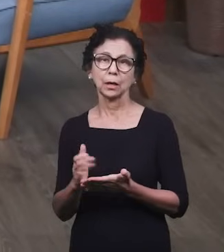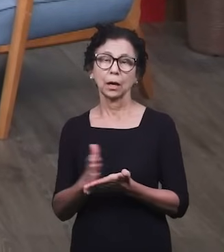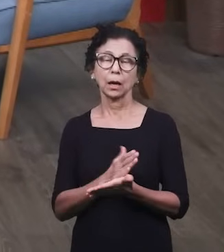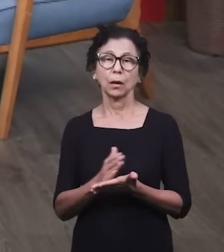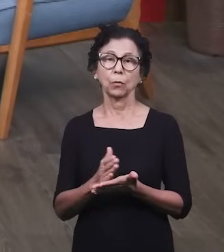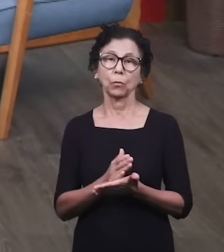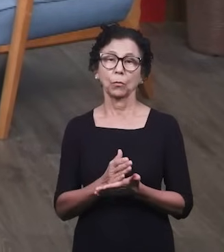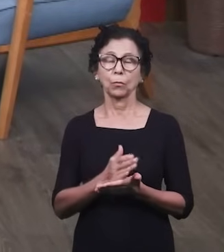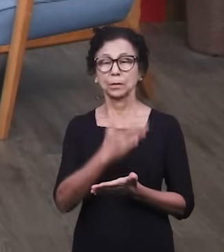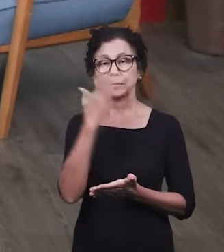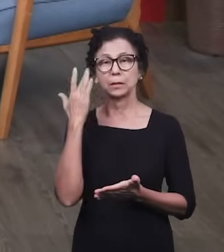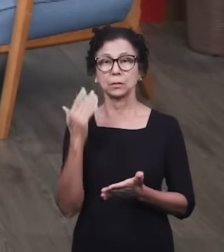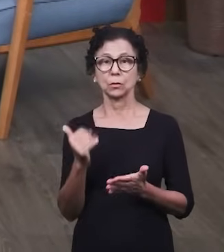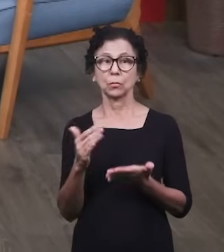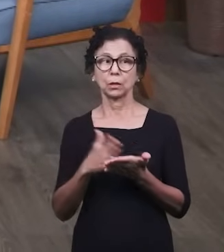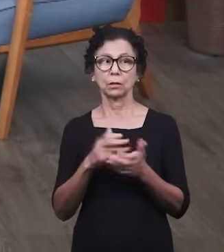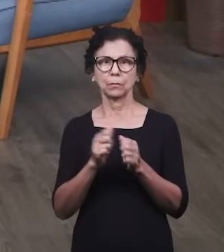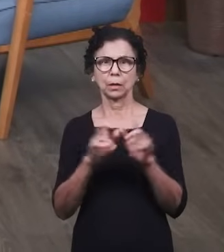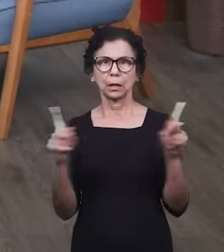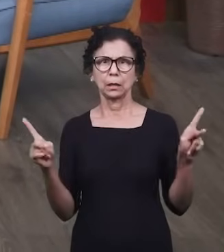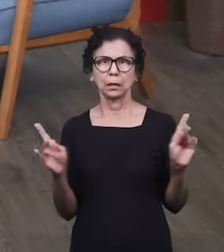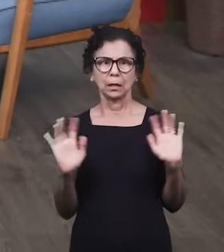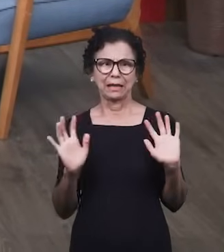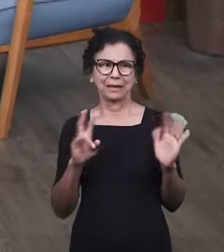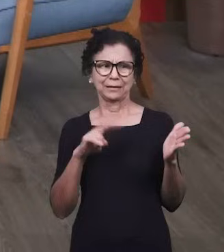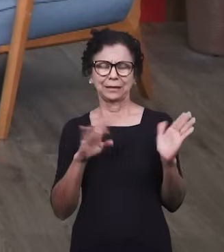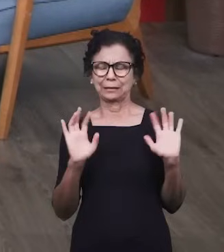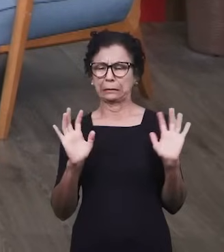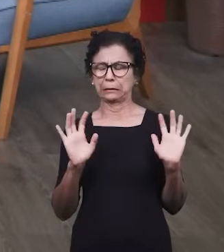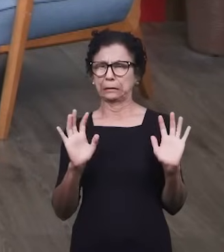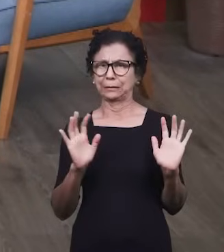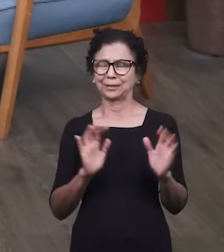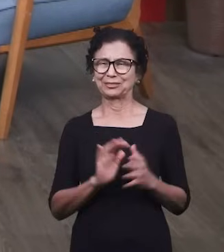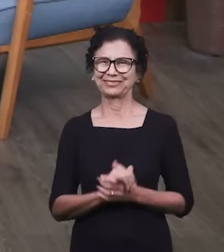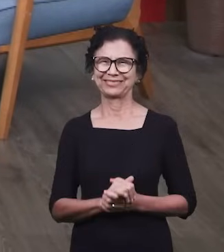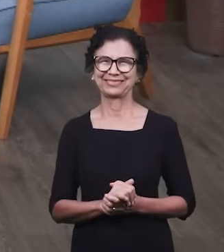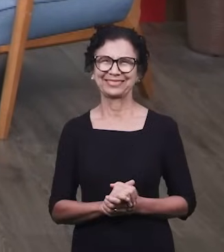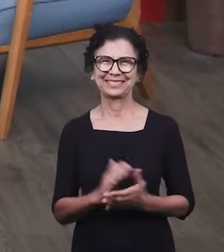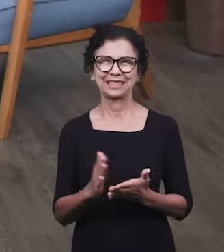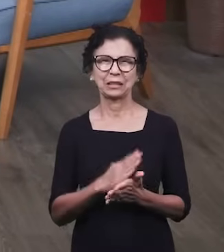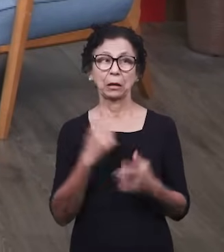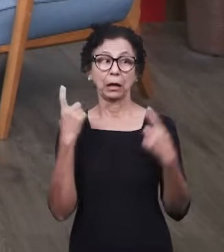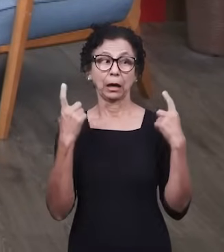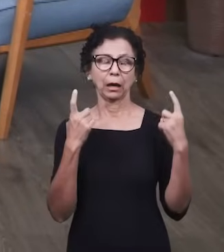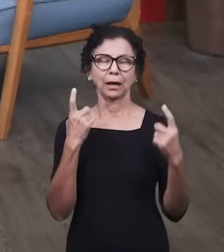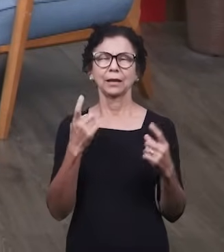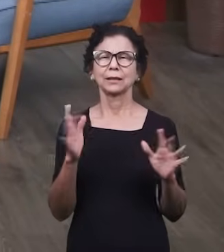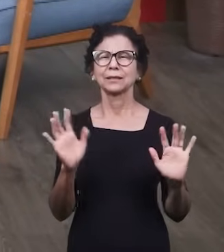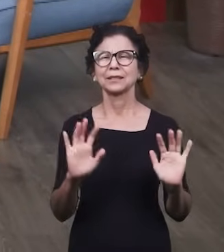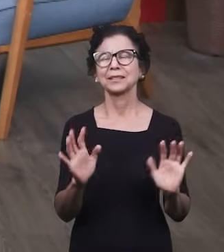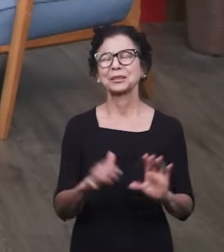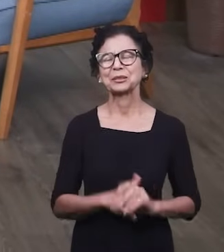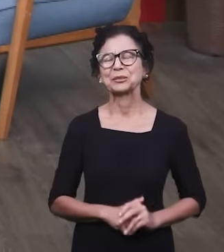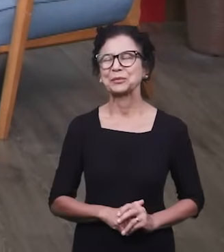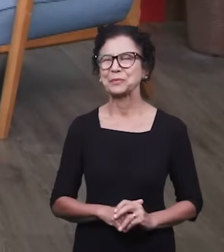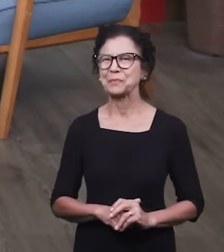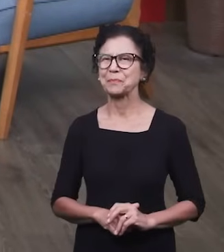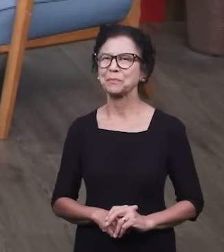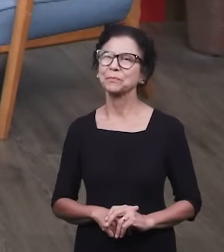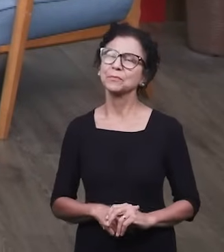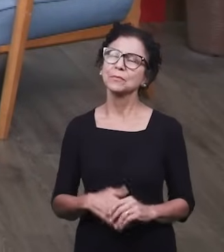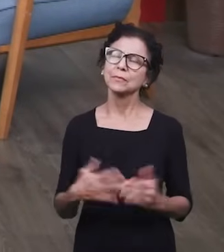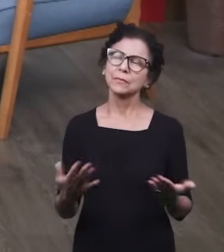receio de ler o livro do Apocalipse, é algo que preocupa alguns. Não se preocupe, apenas